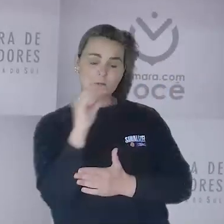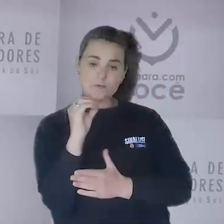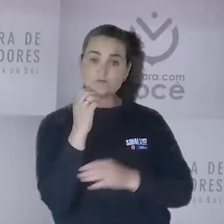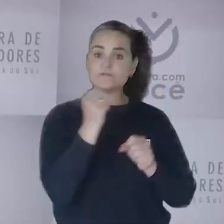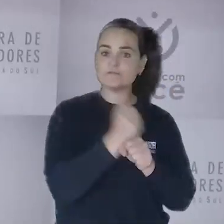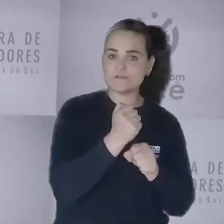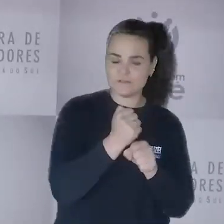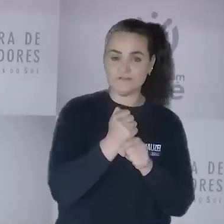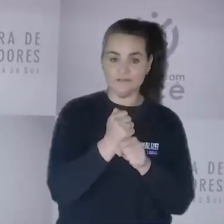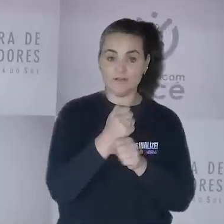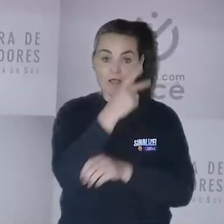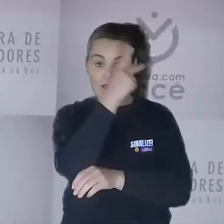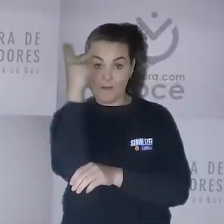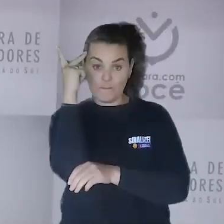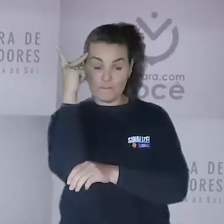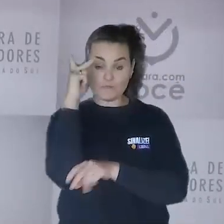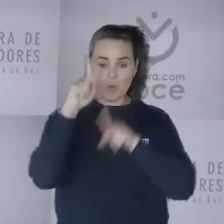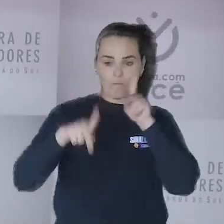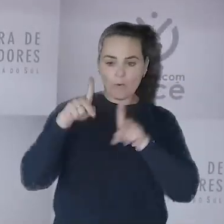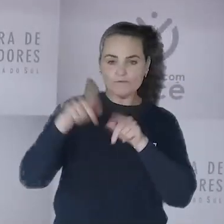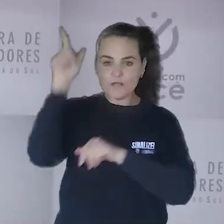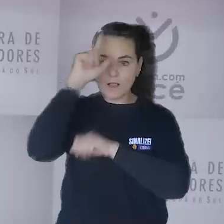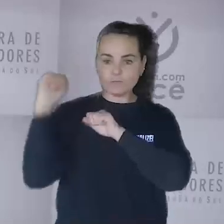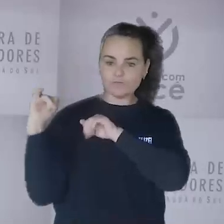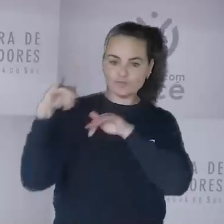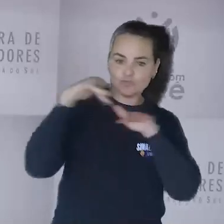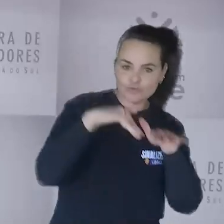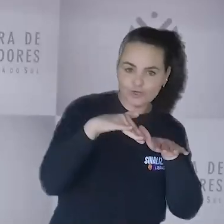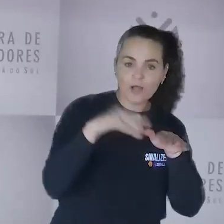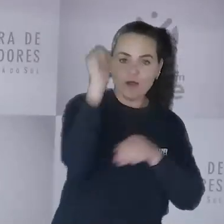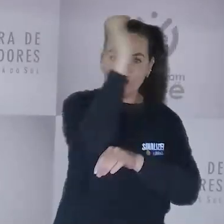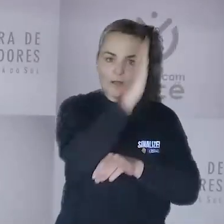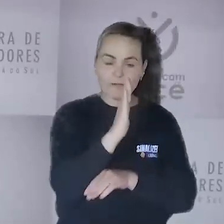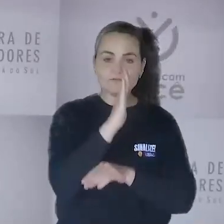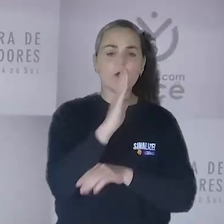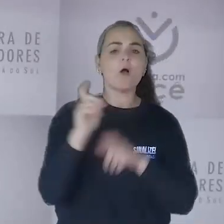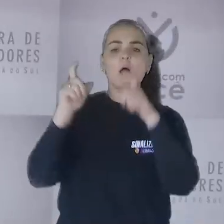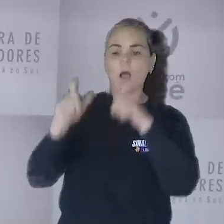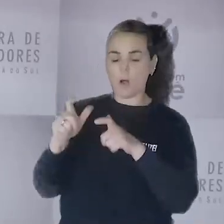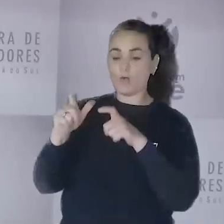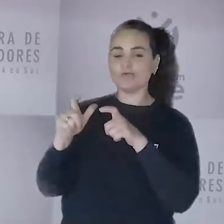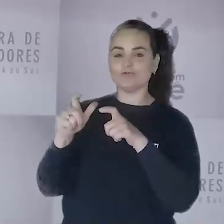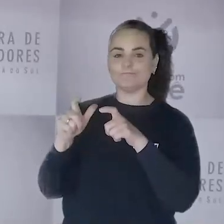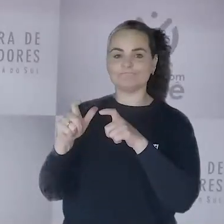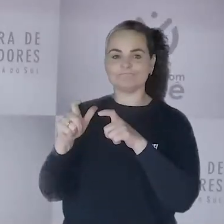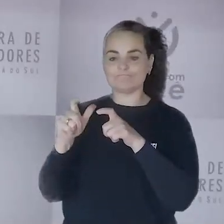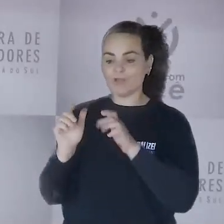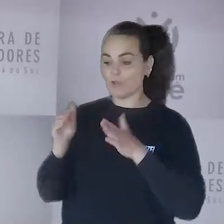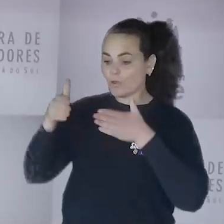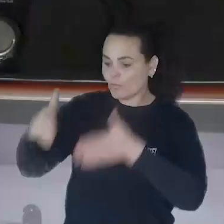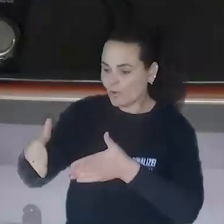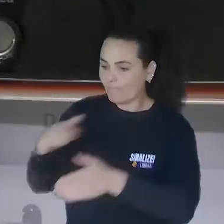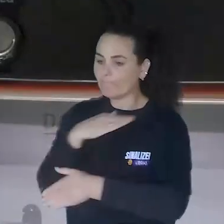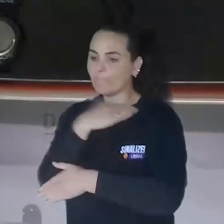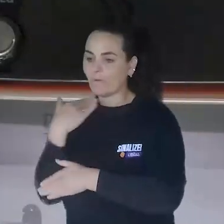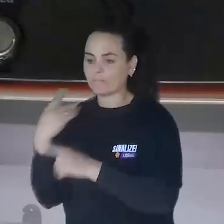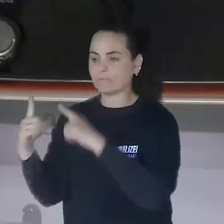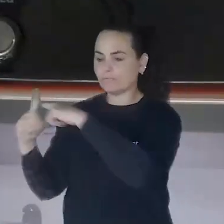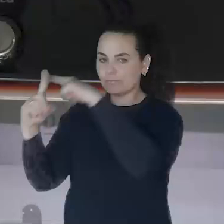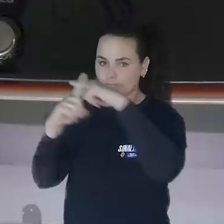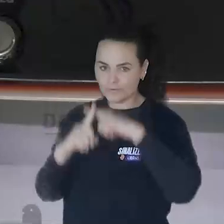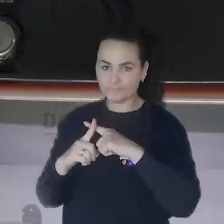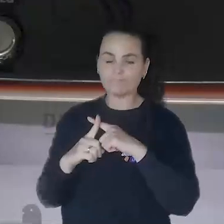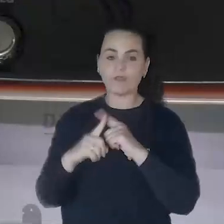comemorativas do Bicentenário da chegada dos povos de língua alemã ao Brasil nos cemitérios públicos da cidade no dia